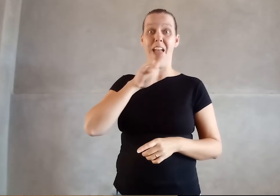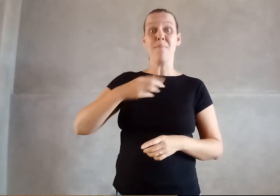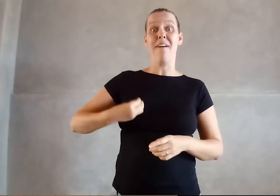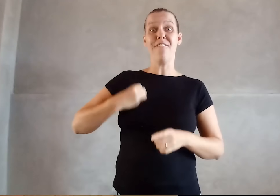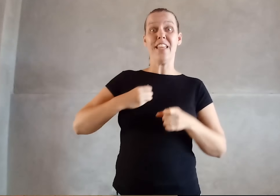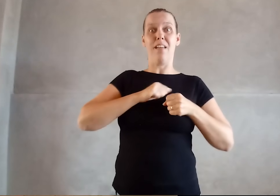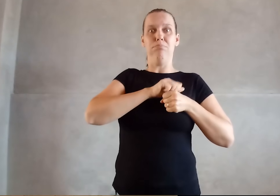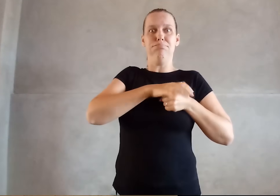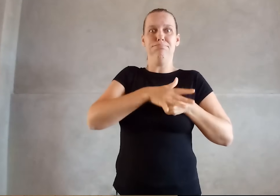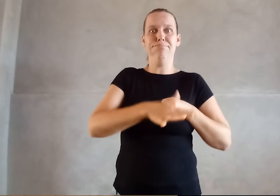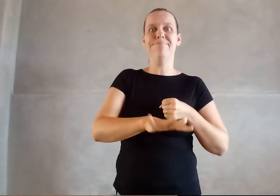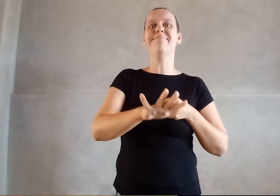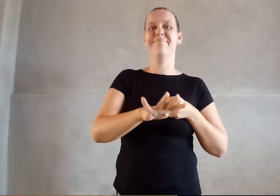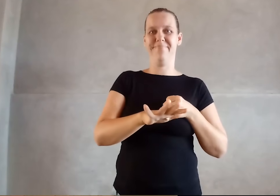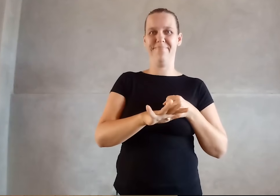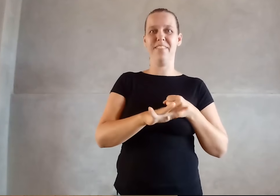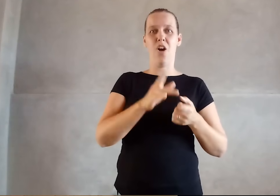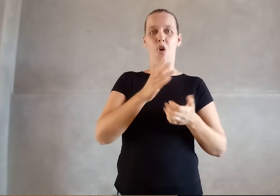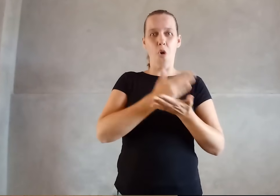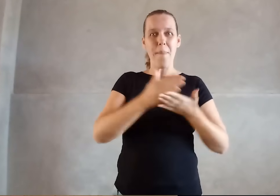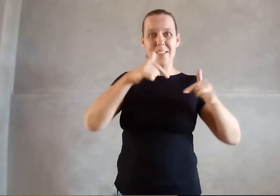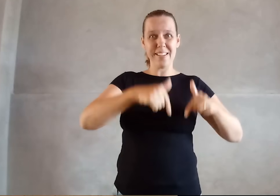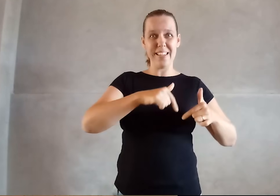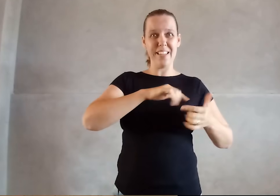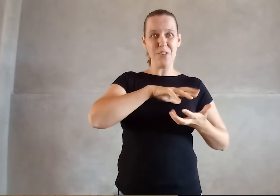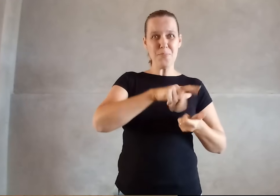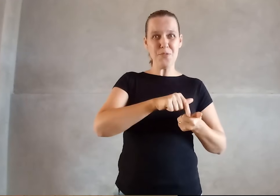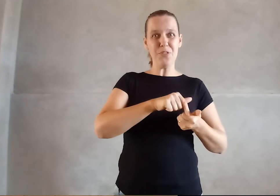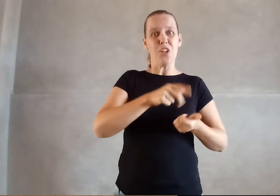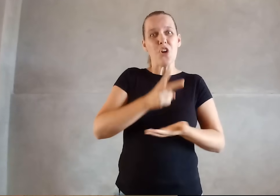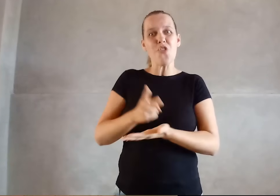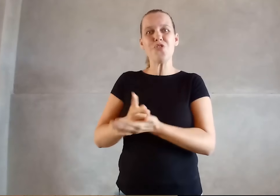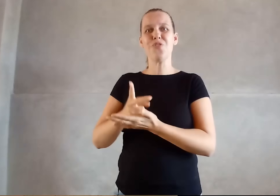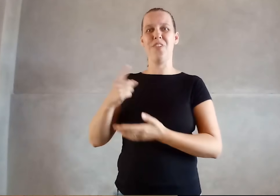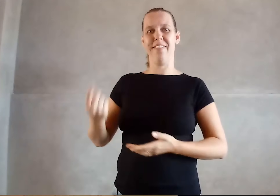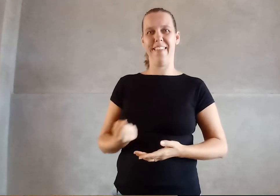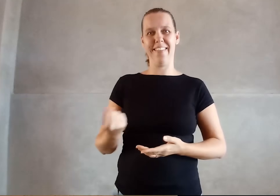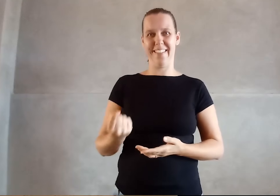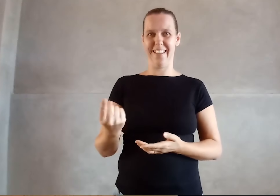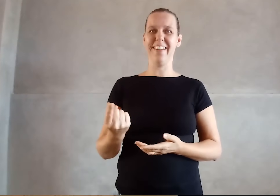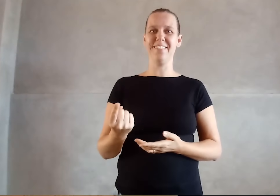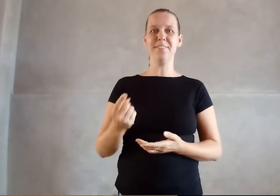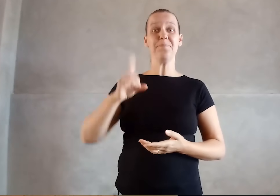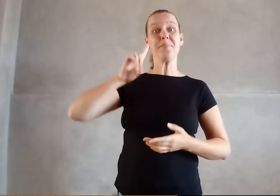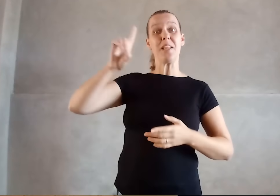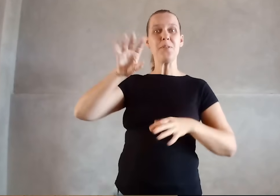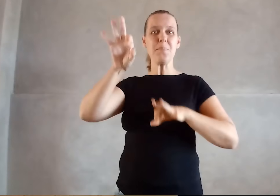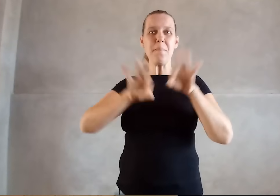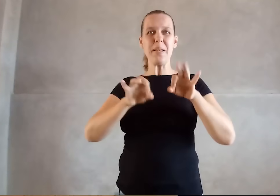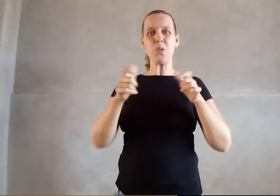na eternidade. Deus está preparando um lugar para nós, a nova Jerusalém. Deus